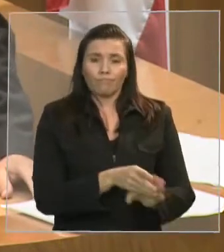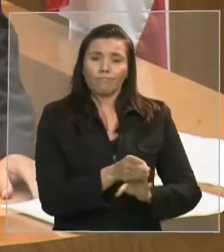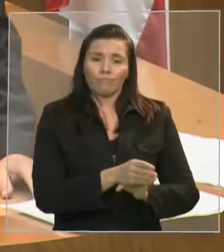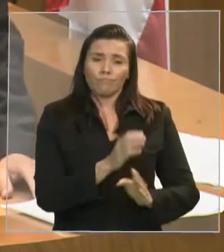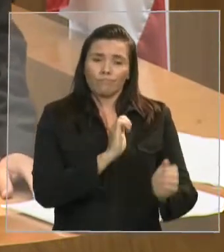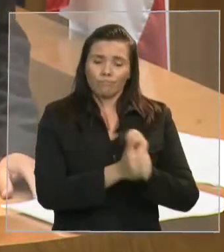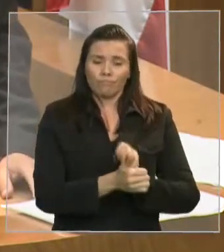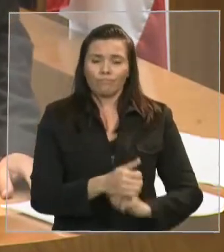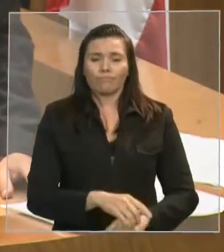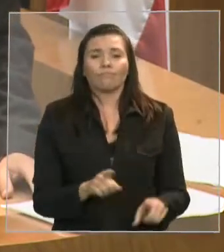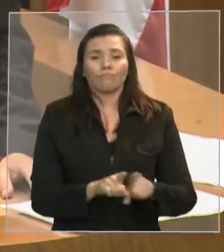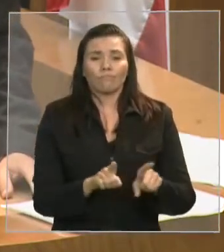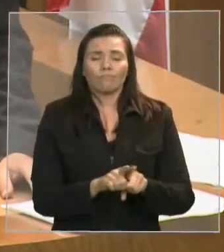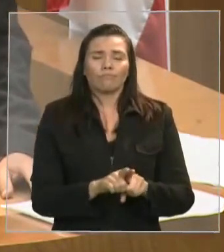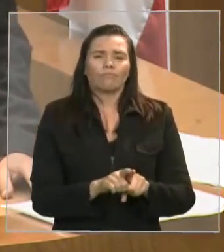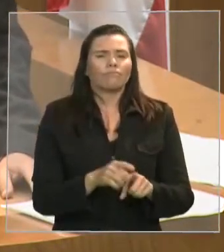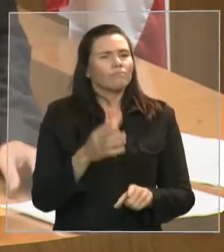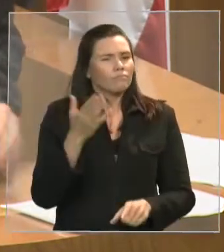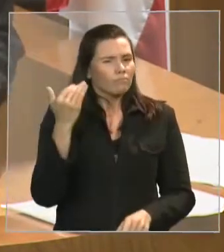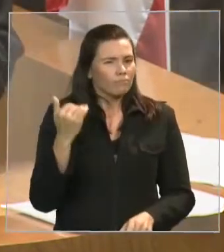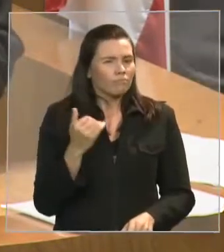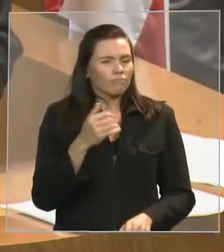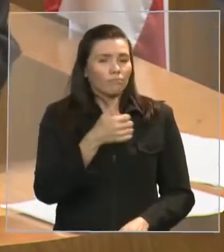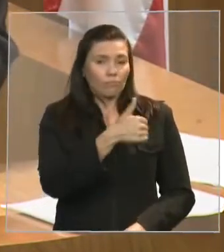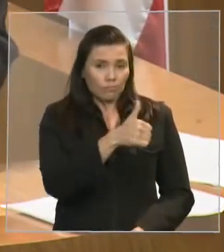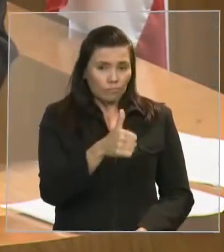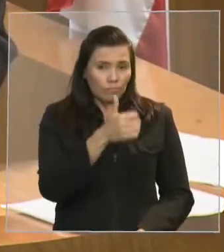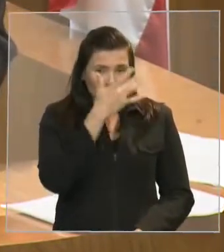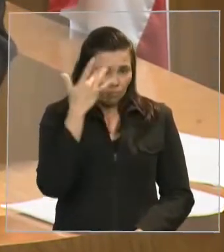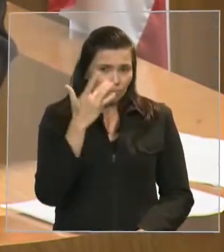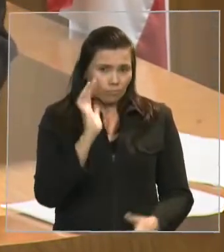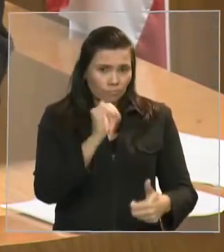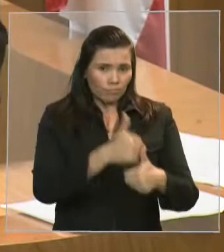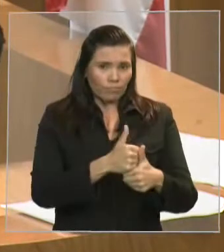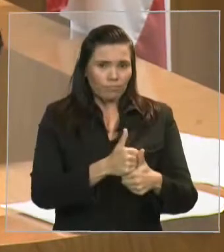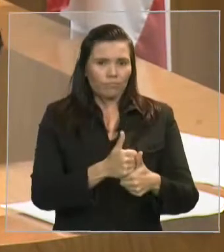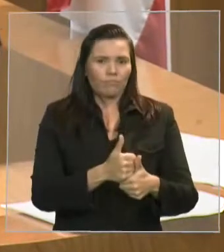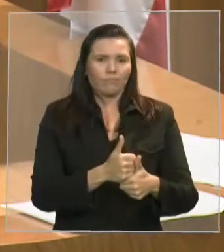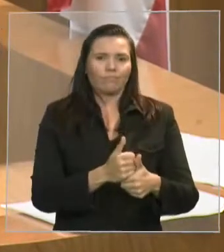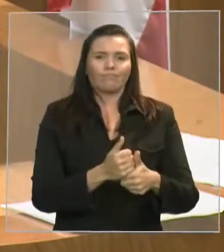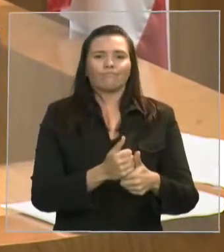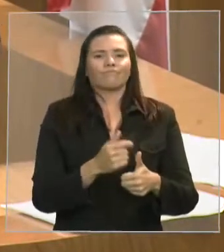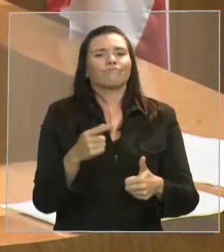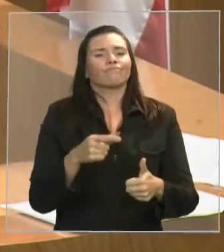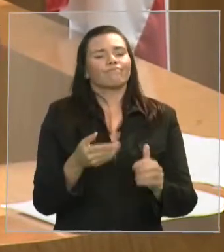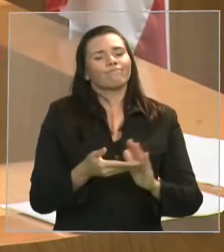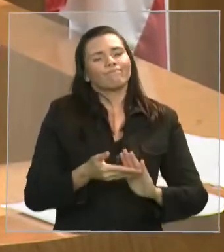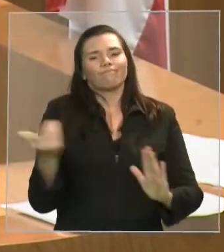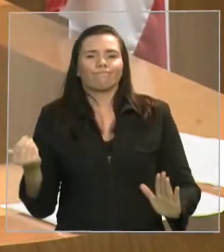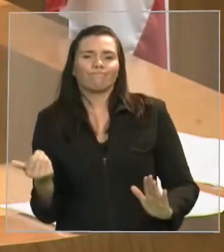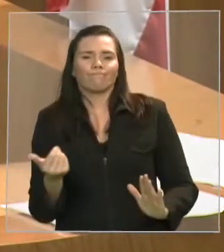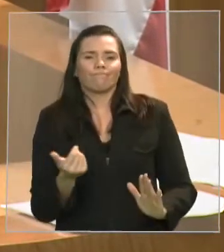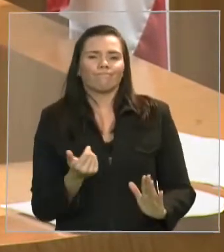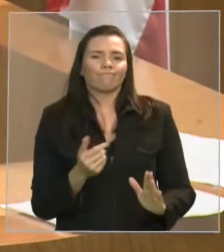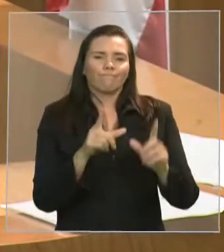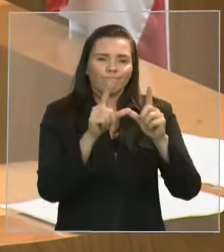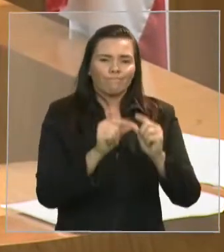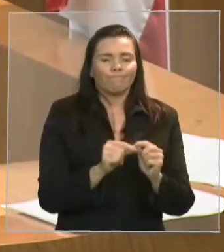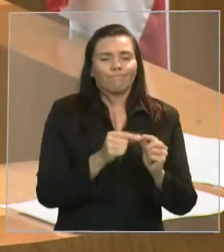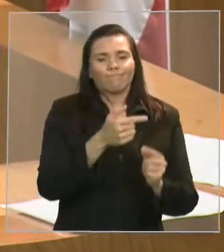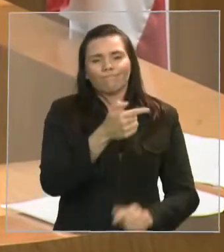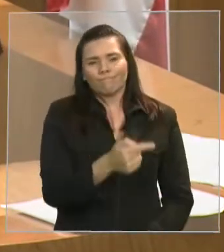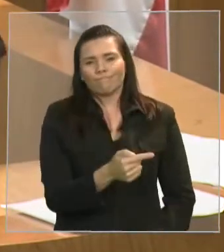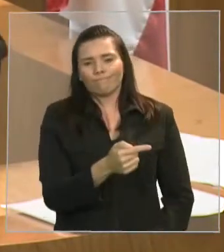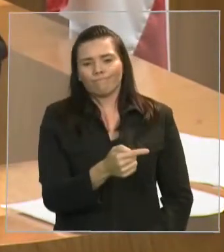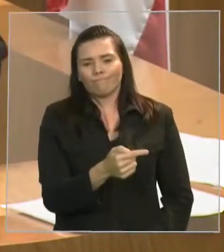11 para 7 os membros. Só que tem um detalhe: ele retira também do texto e da